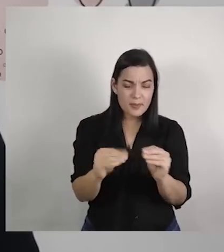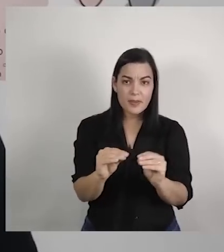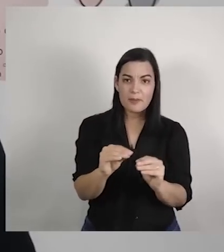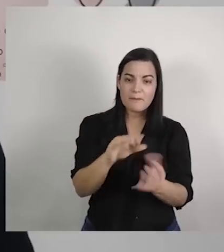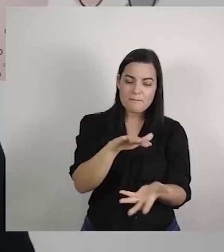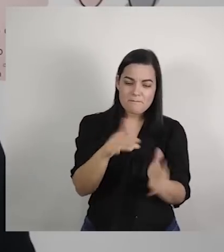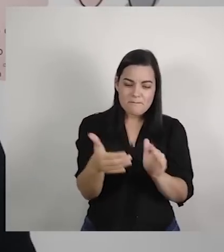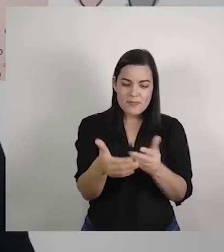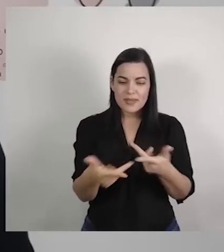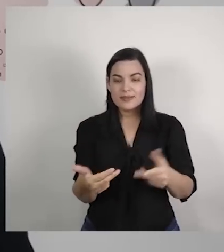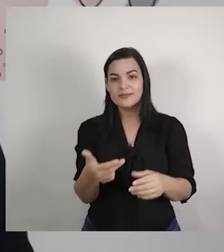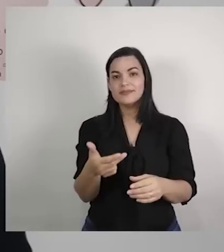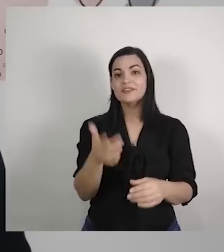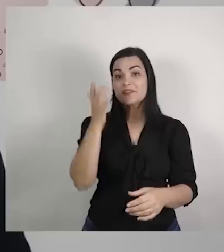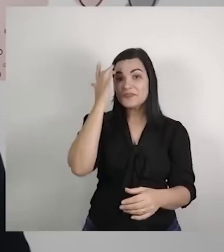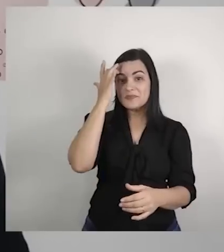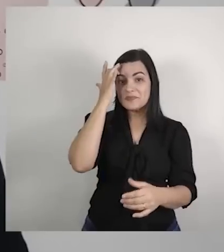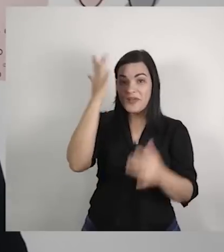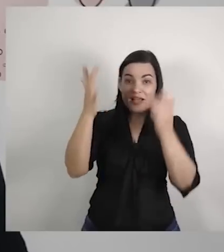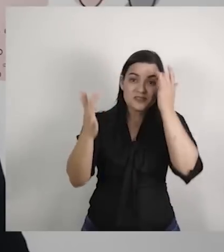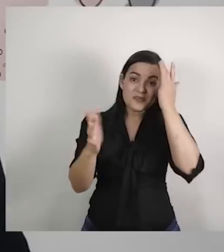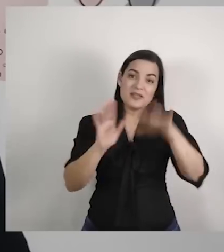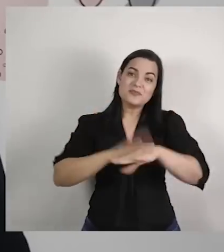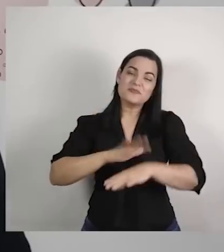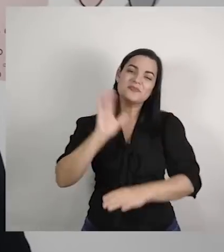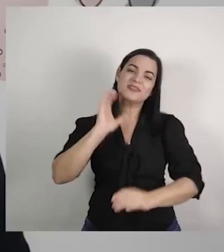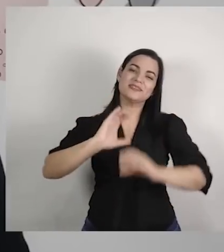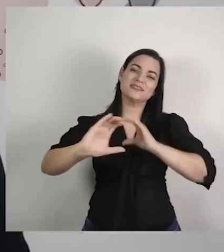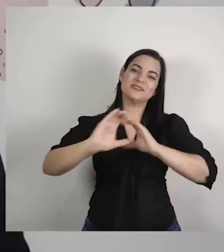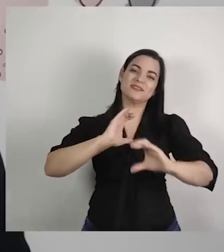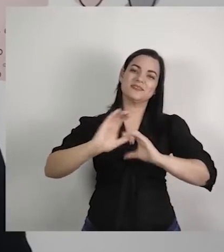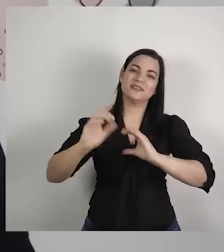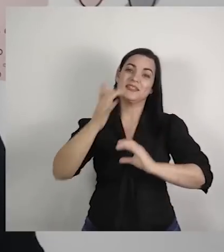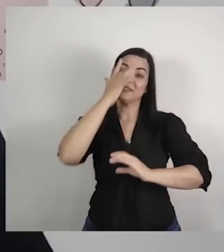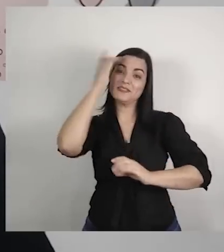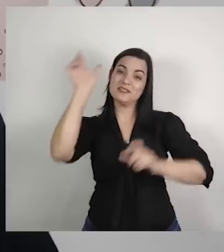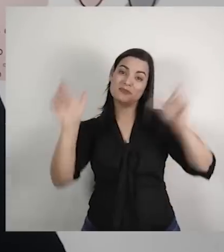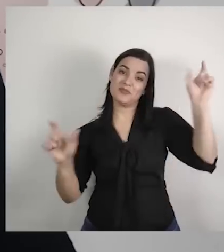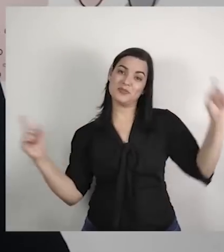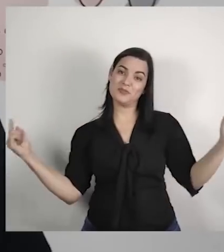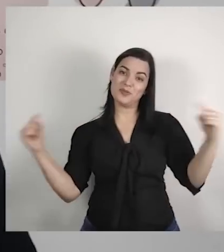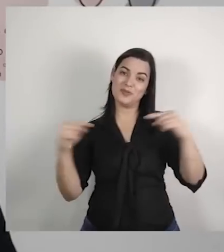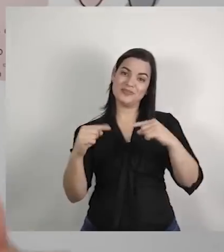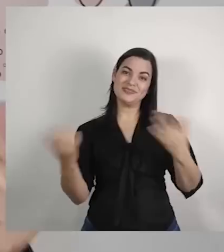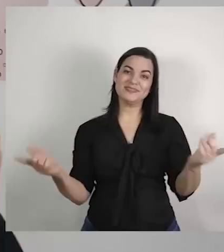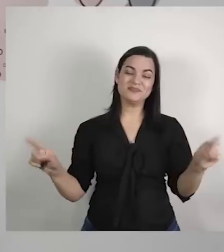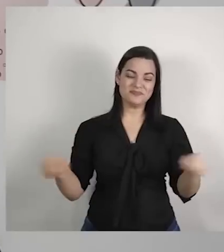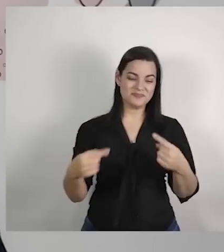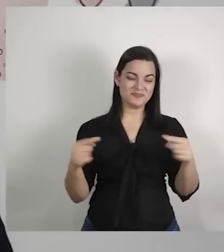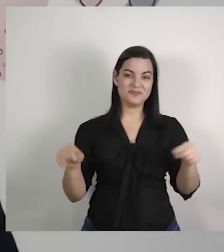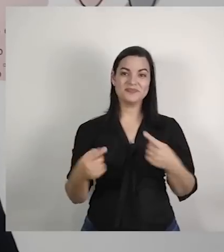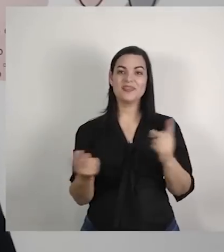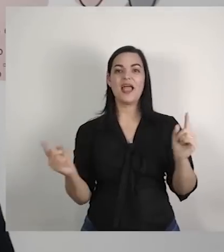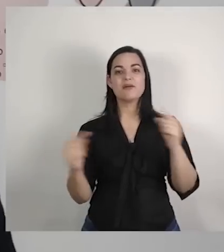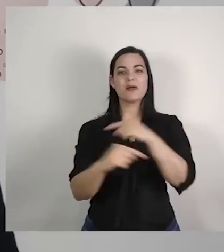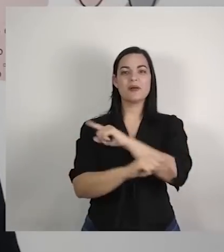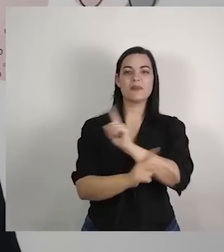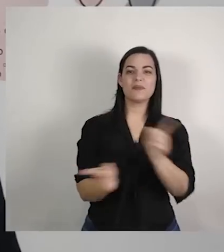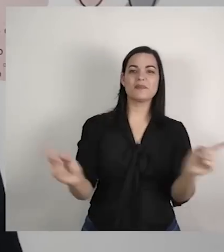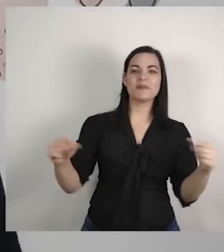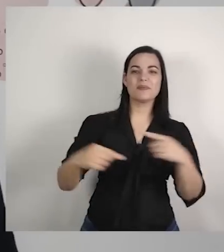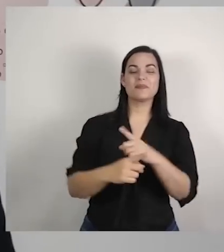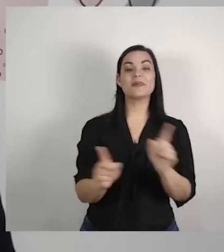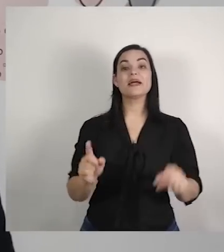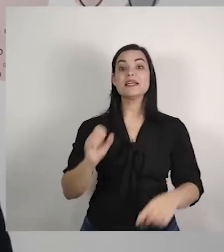aparelhos, facilitando a comunicação entre as pessoas. Eu tenho certeza que se você tivesse um